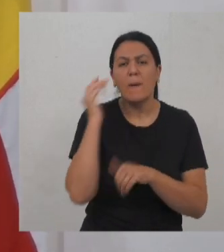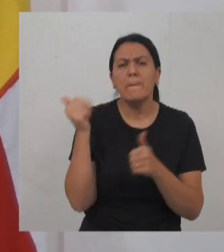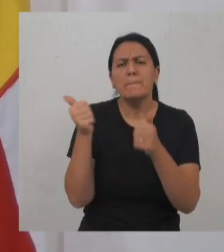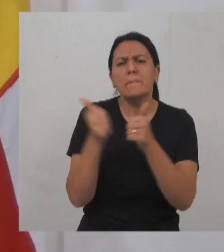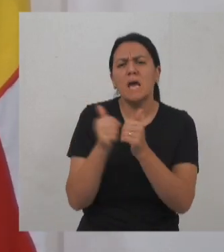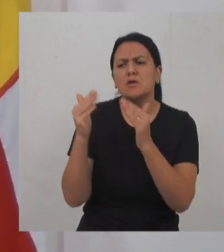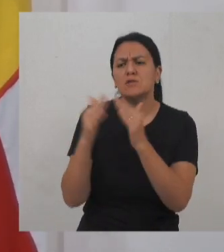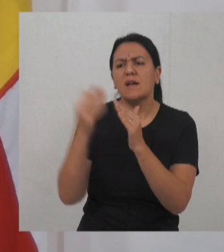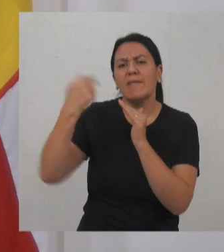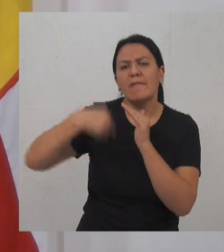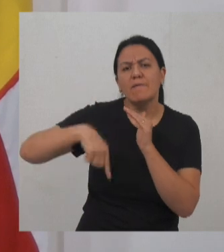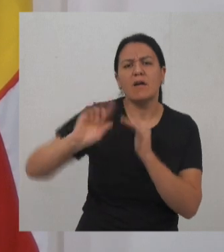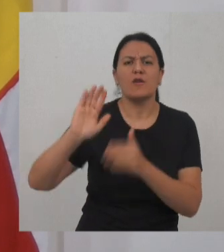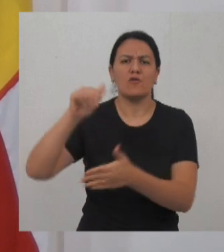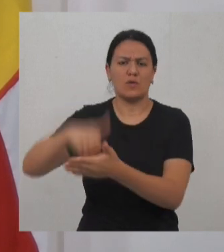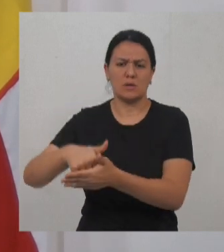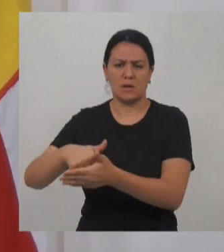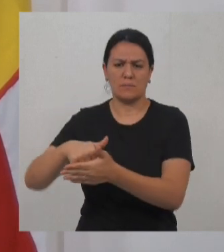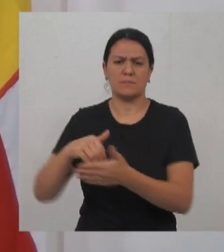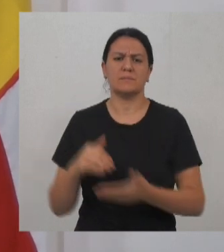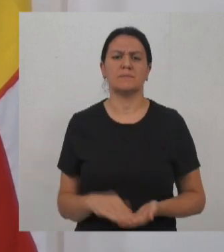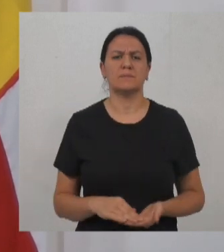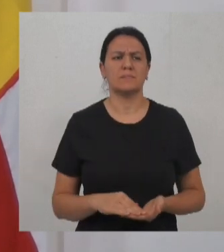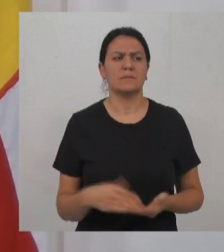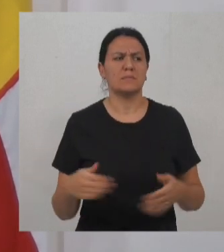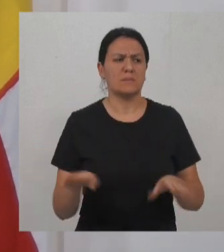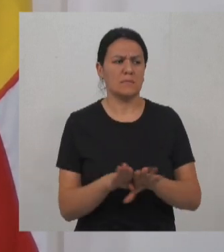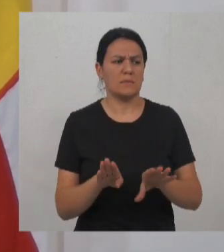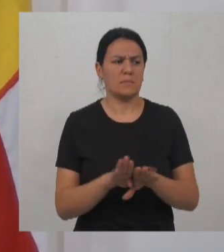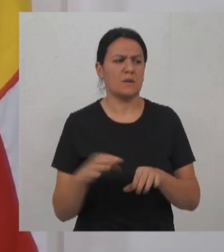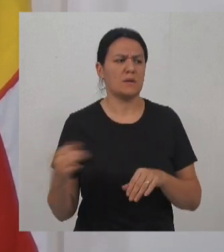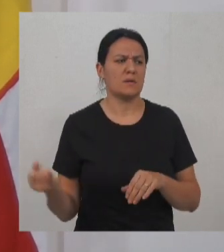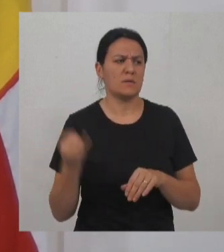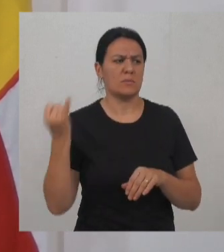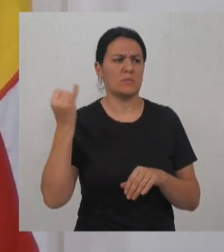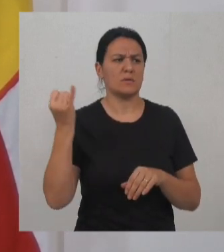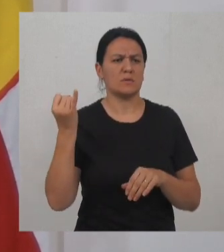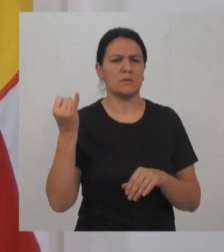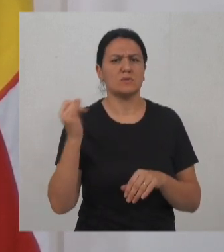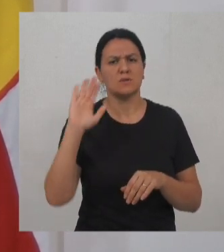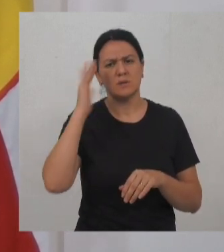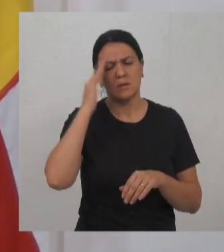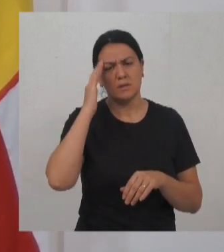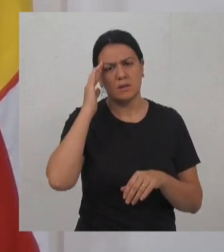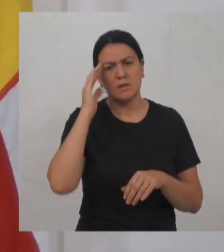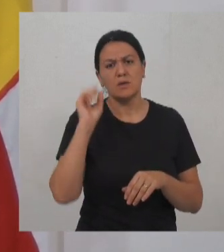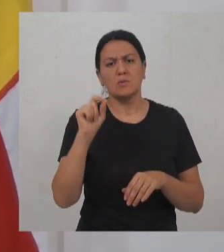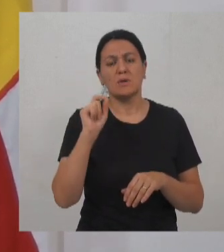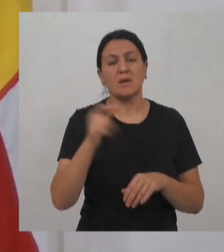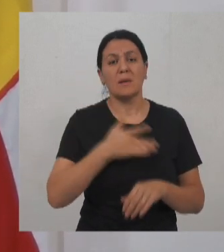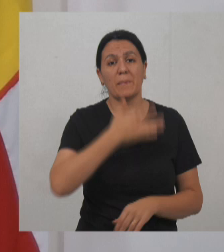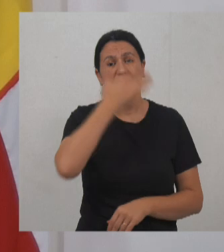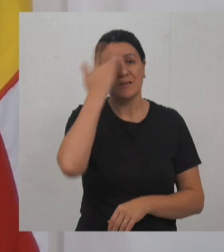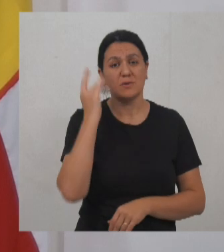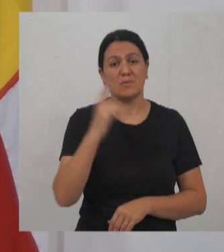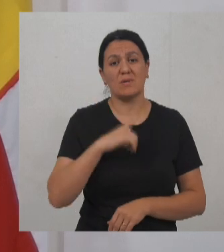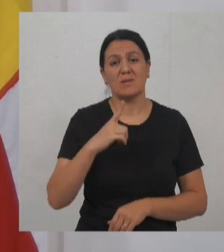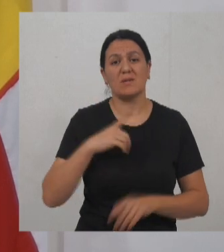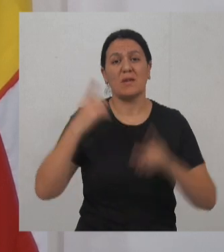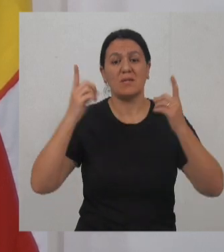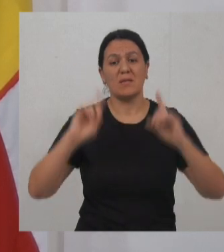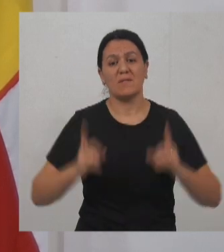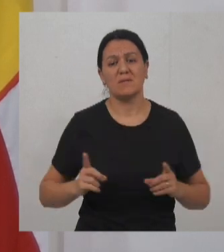residência. Além disso, é imprescindível atender às necessidades especiais daqueles que possuem deficiência ou mobilidade